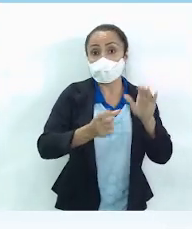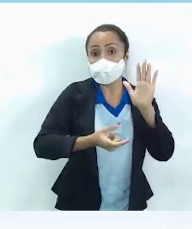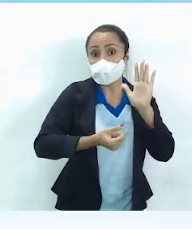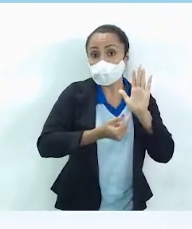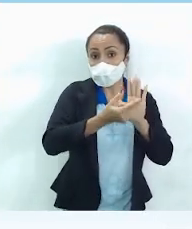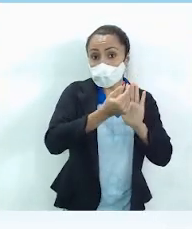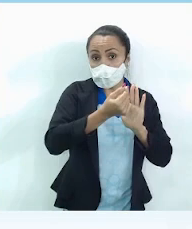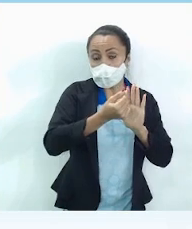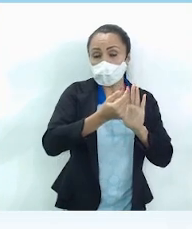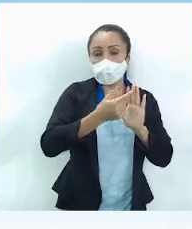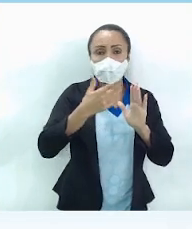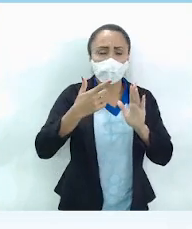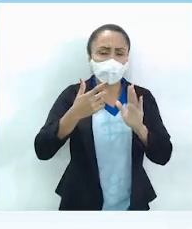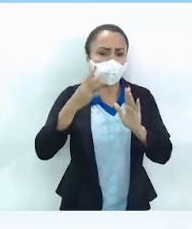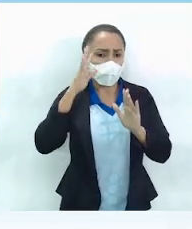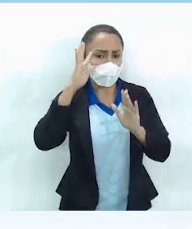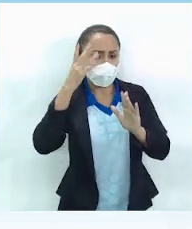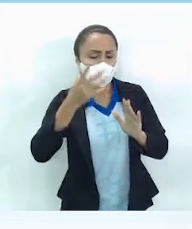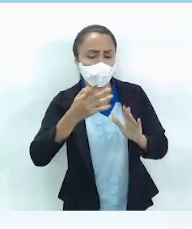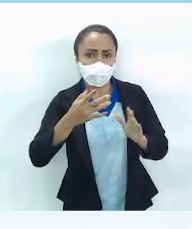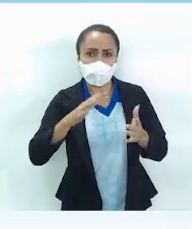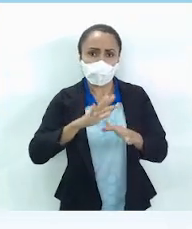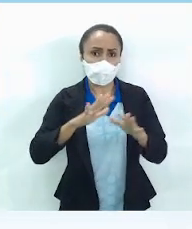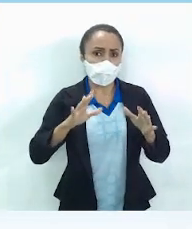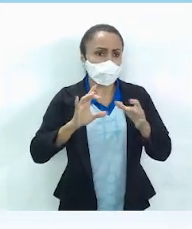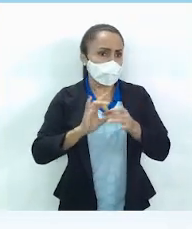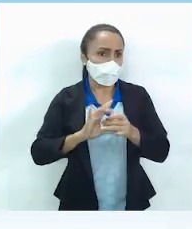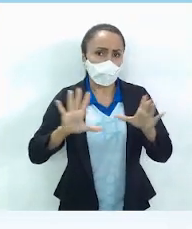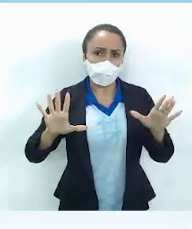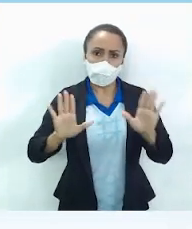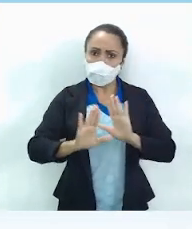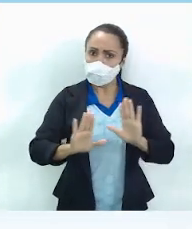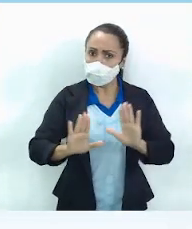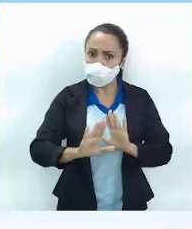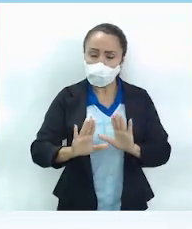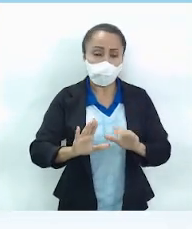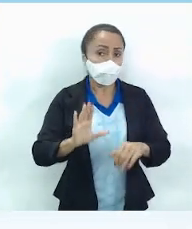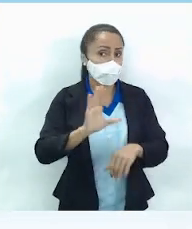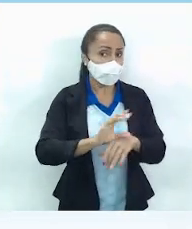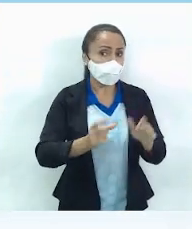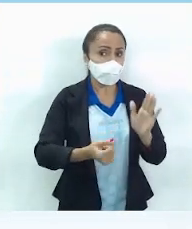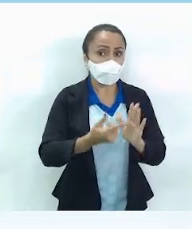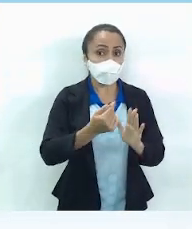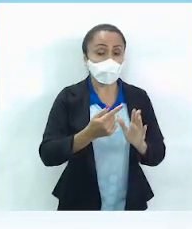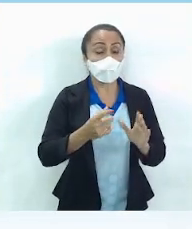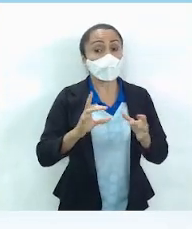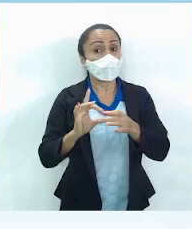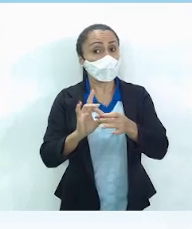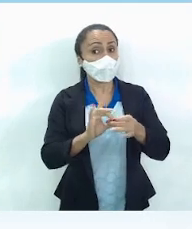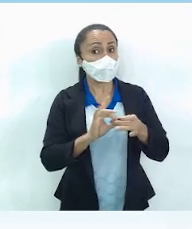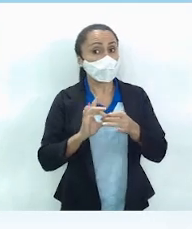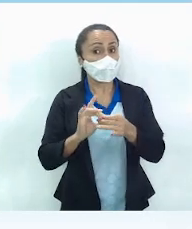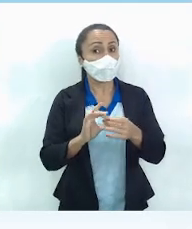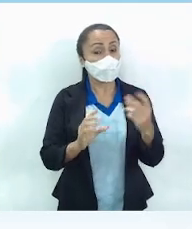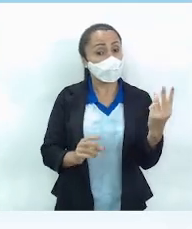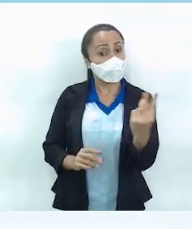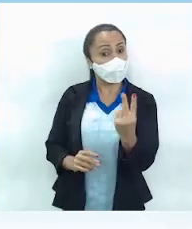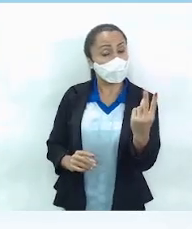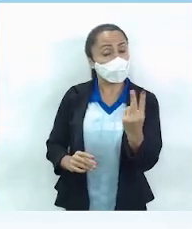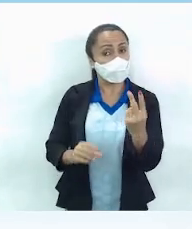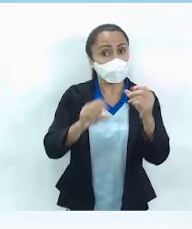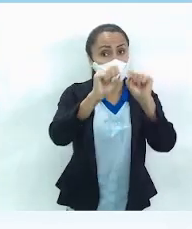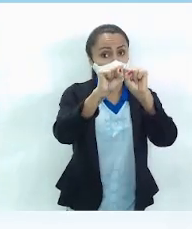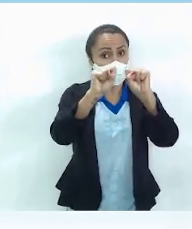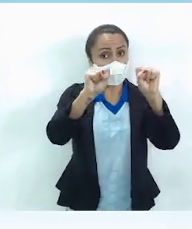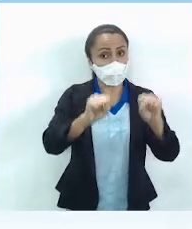aí ela decidiu que ela não deveria ser aberta totalmente ao capitalismo, deveria unir os dois sistemas num